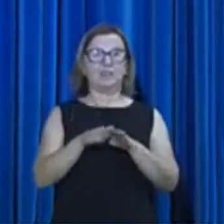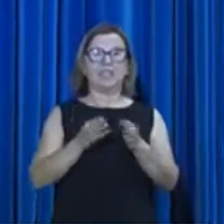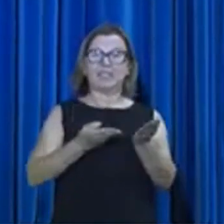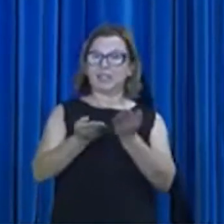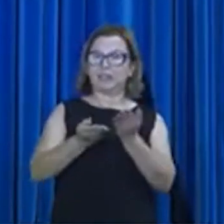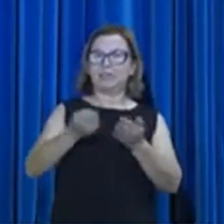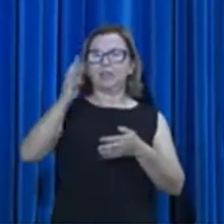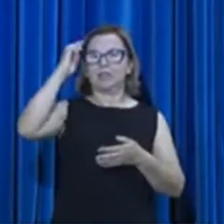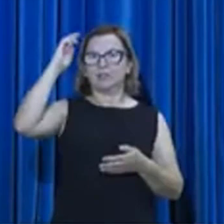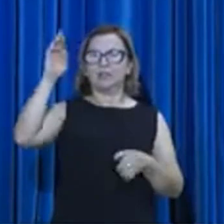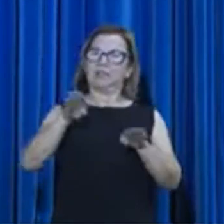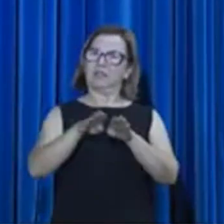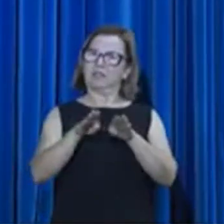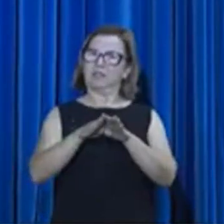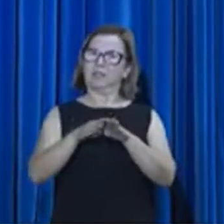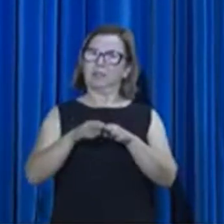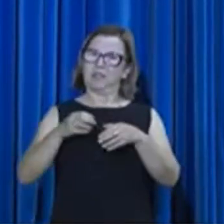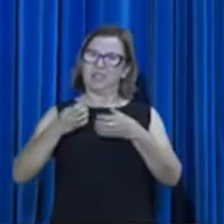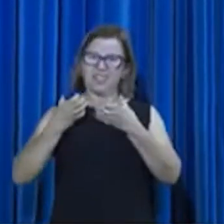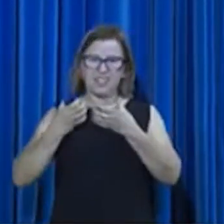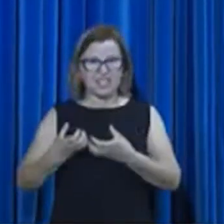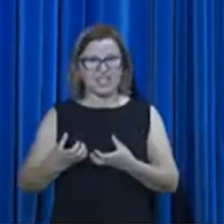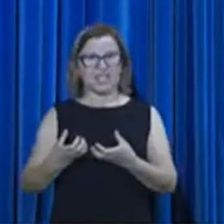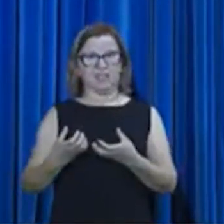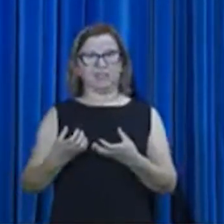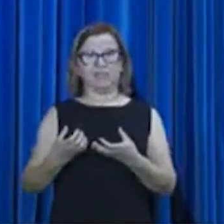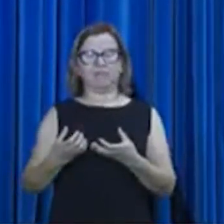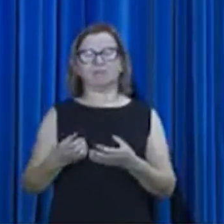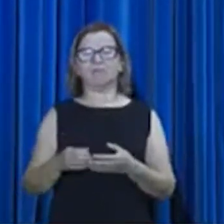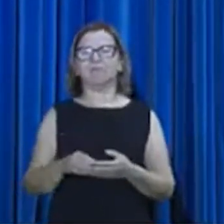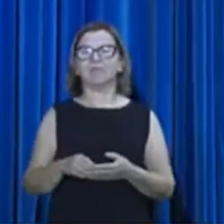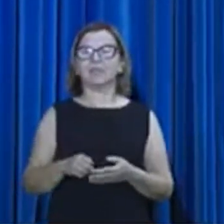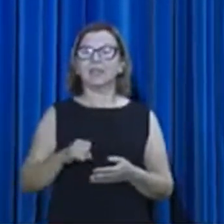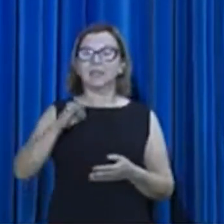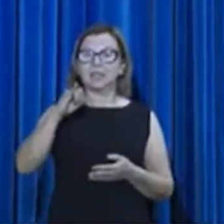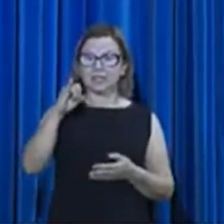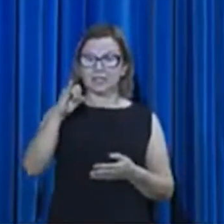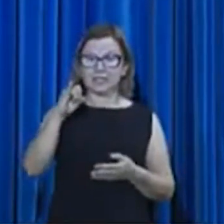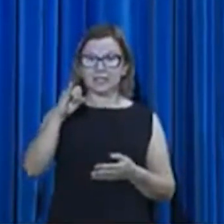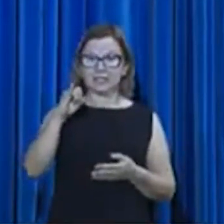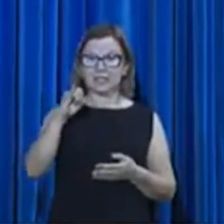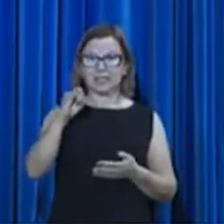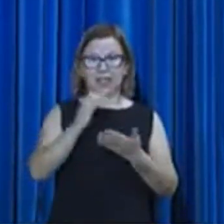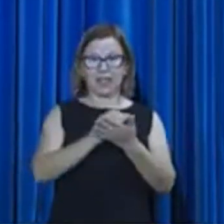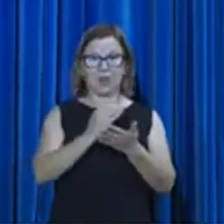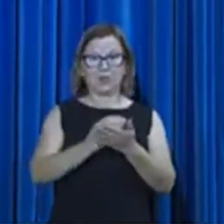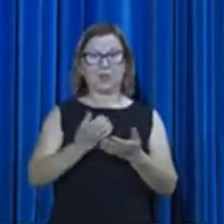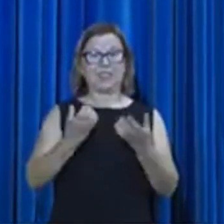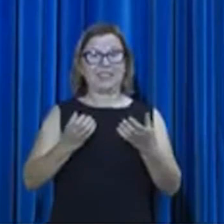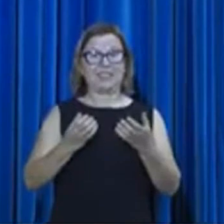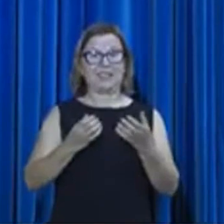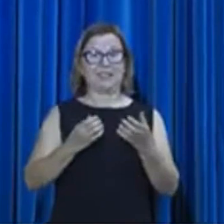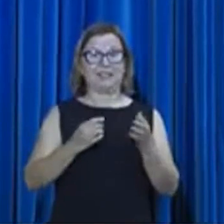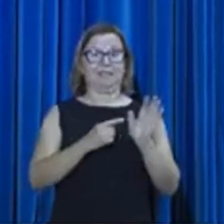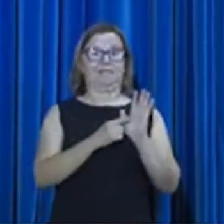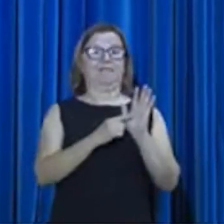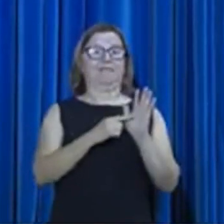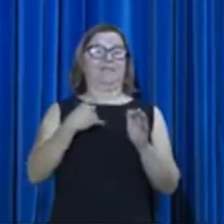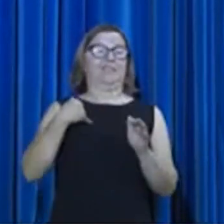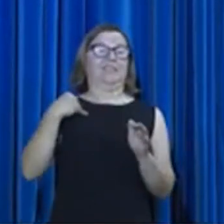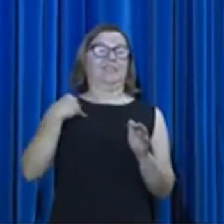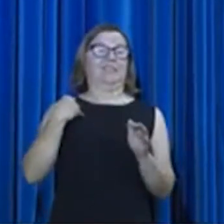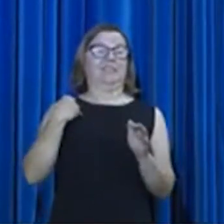vamos abordar aqui. Se por um lado alguns querem se orgulhar do trabalho, outros vivem